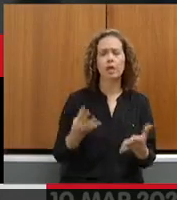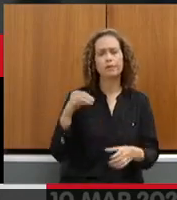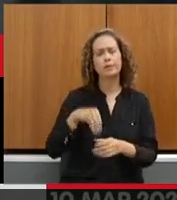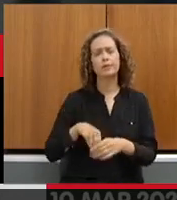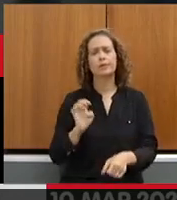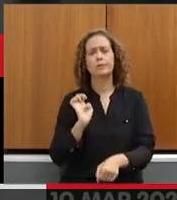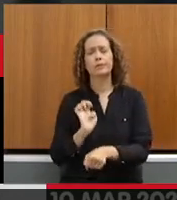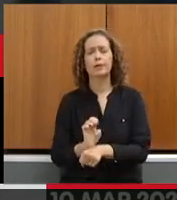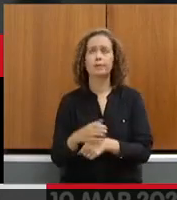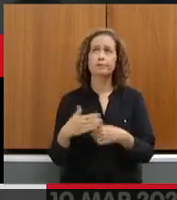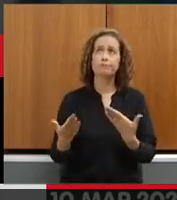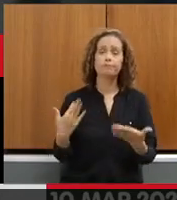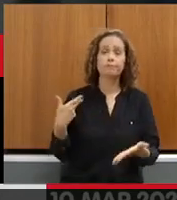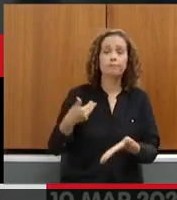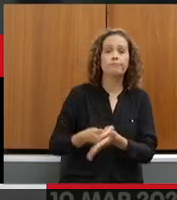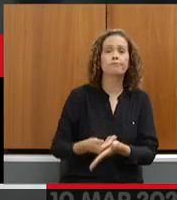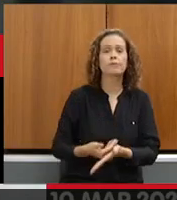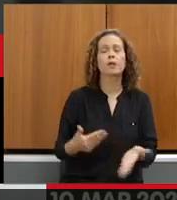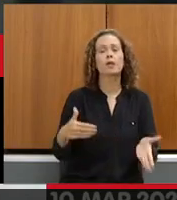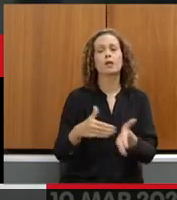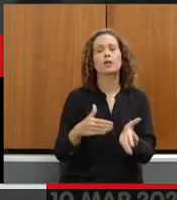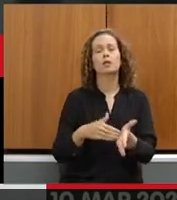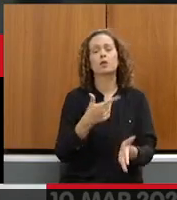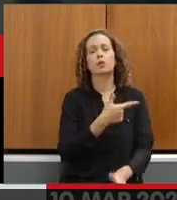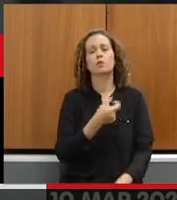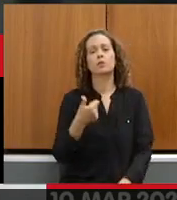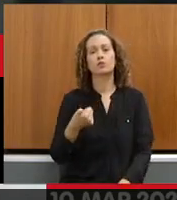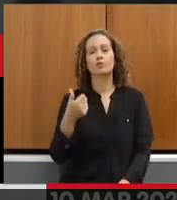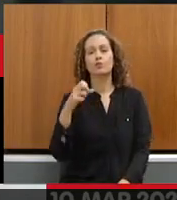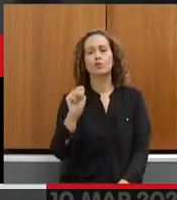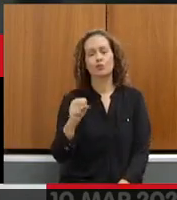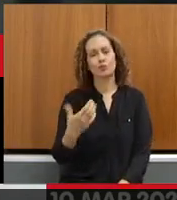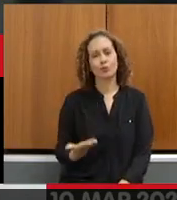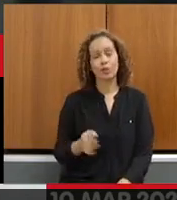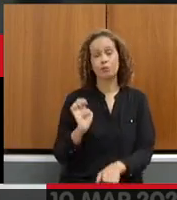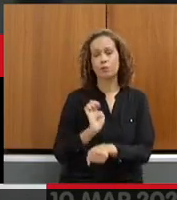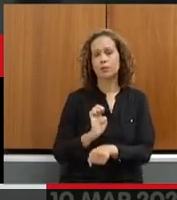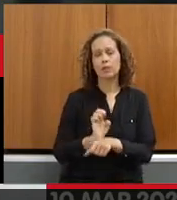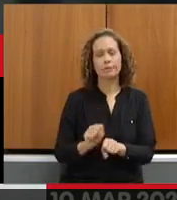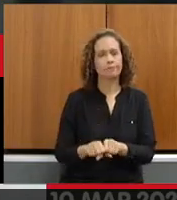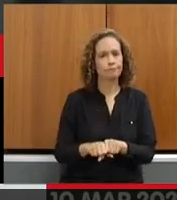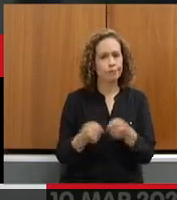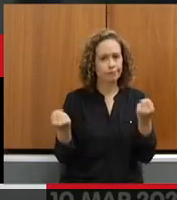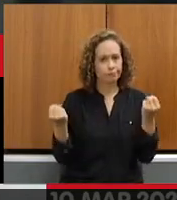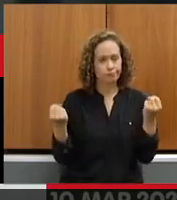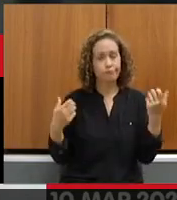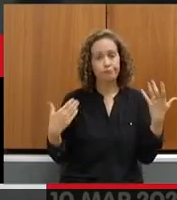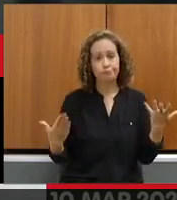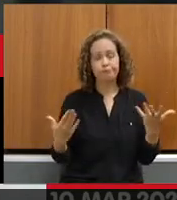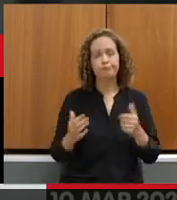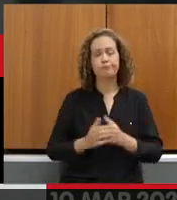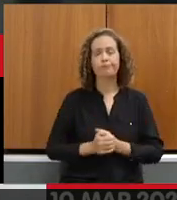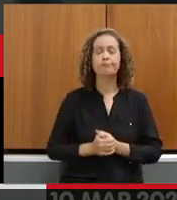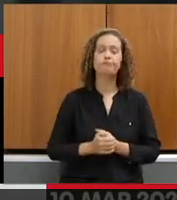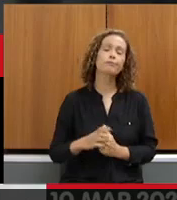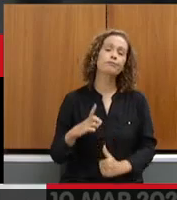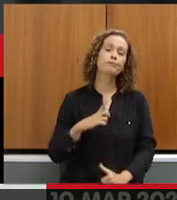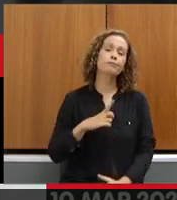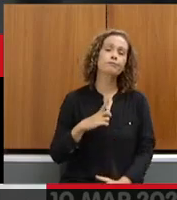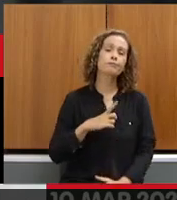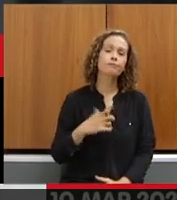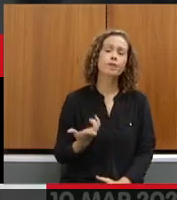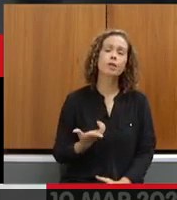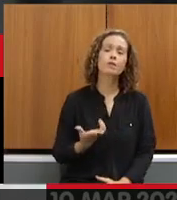aconteceu aqui até 2018 quando nós pegamos o estado absolutamente quebrado Então nesse sentido a gente pegou a